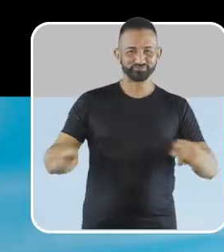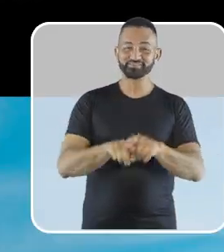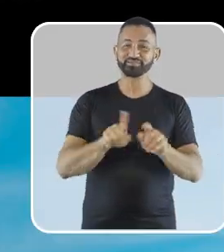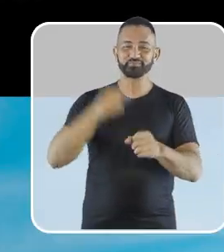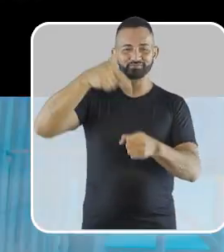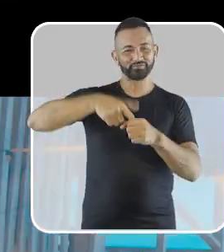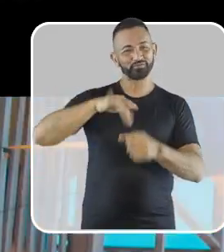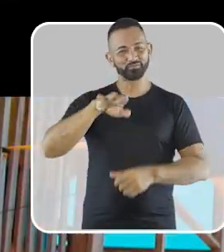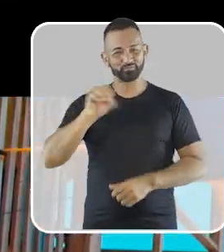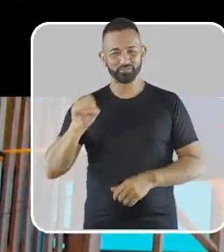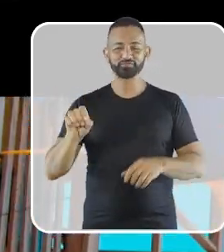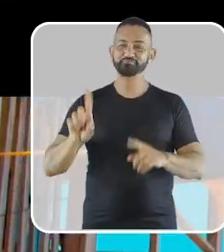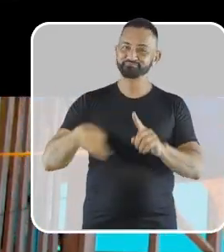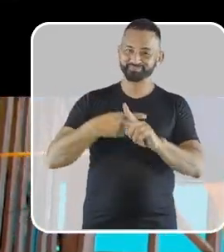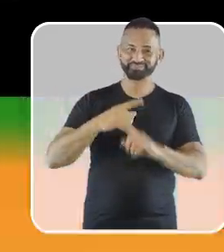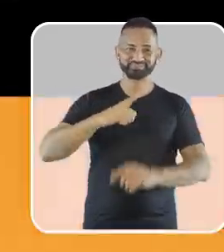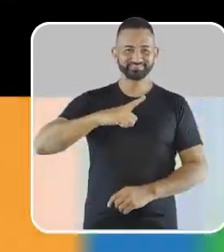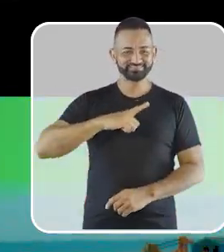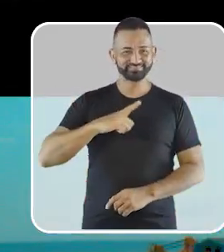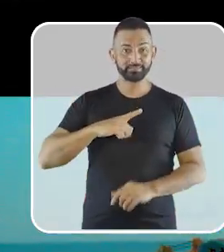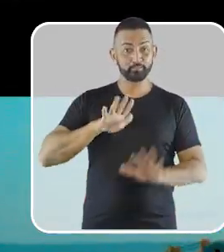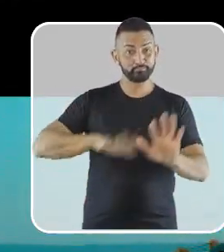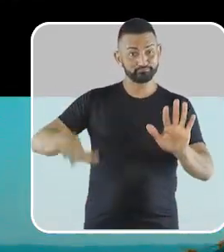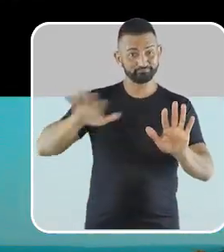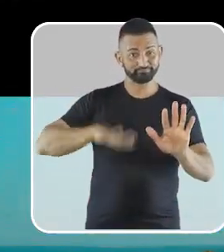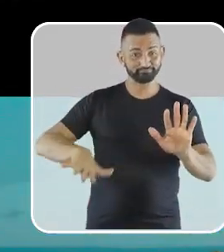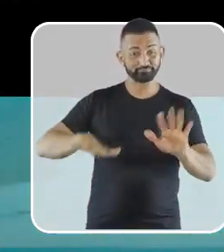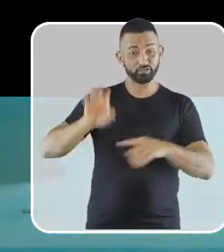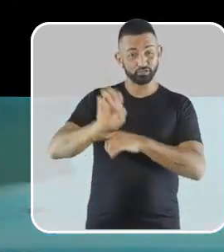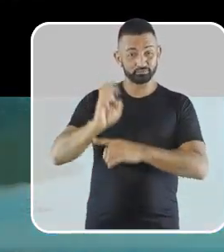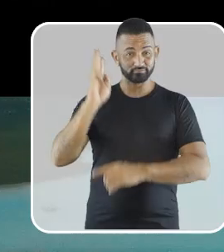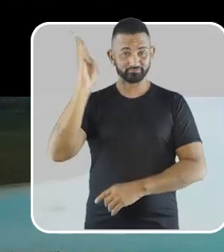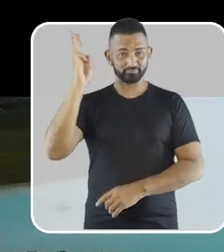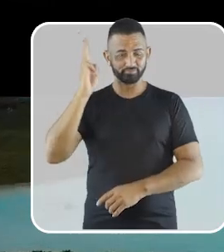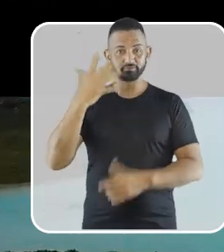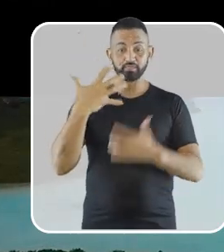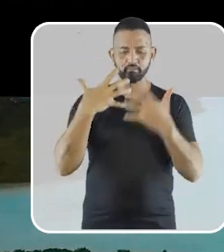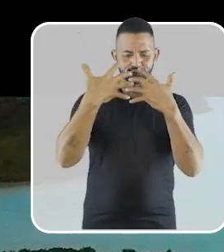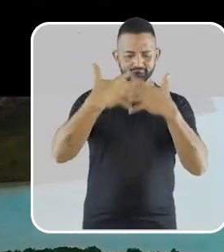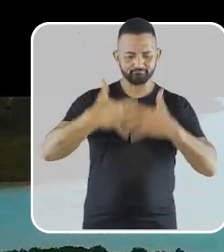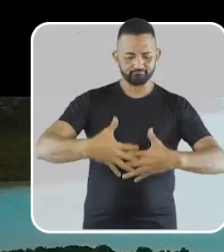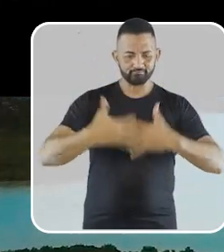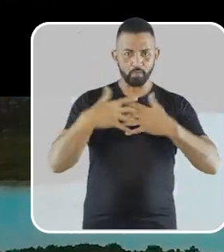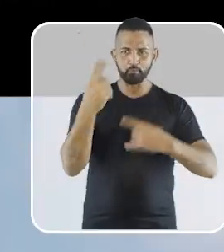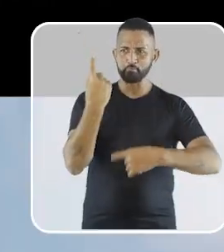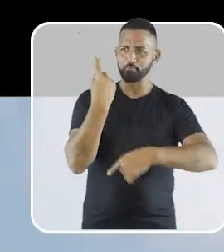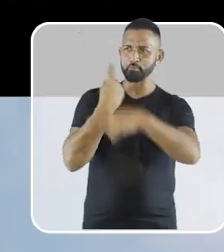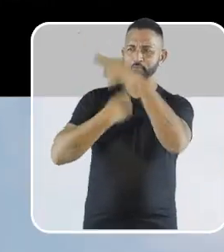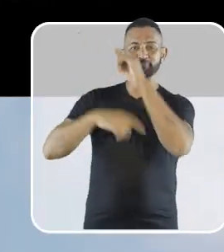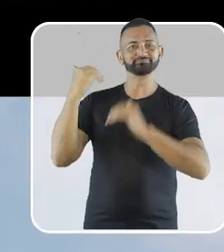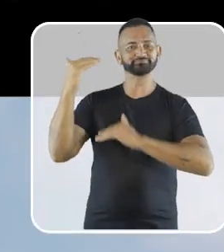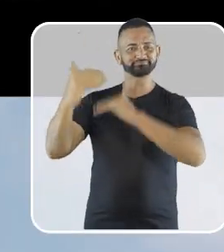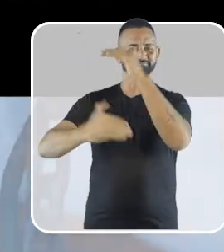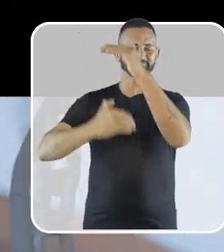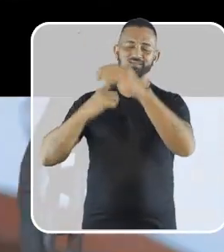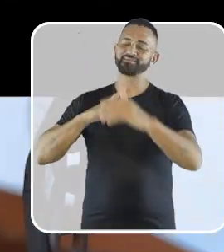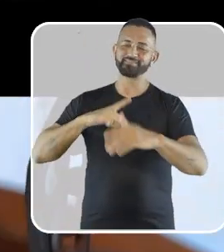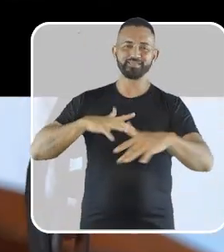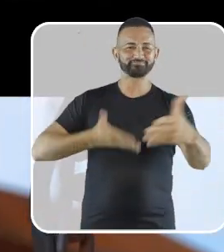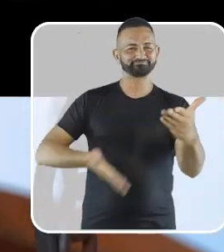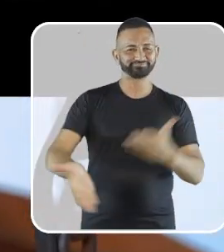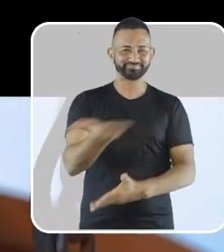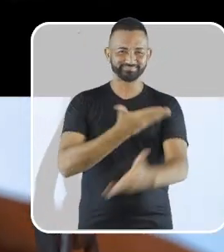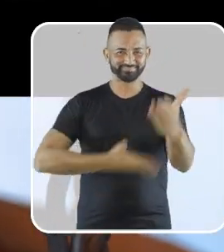fruticultura, biocombustíveis e muito mais. No litoral do estado, uma imensa engrenagem de progresso e desenvolvimento está em